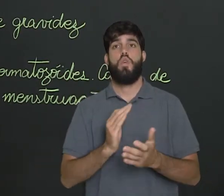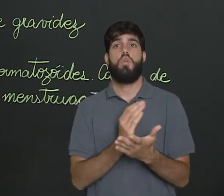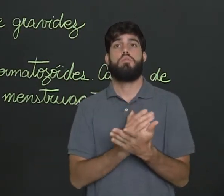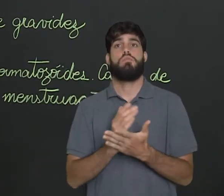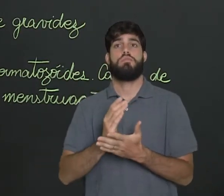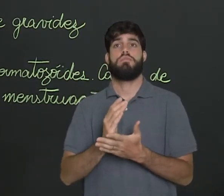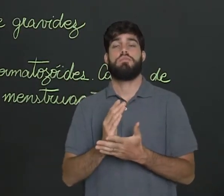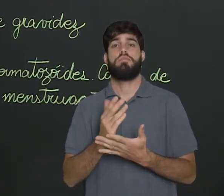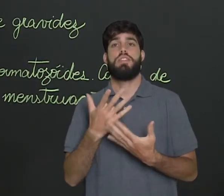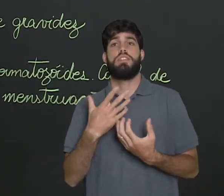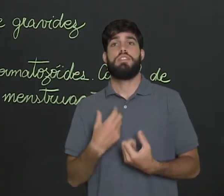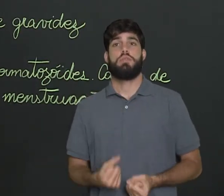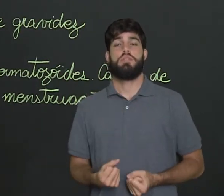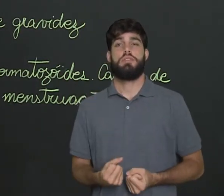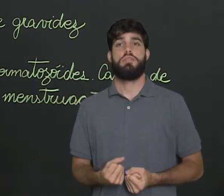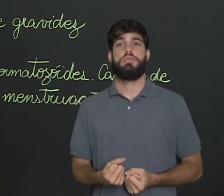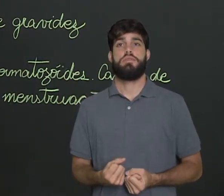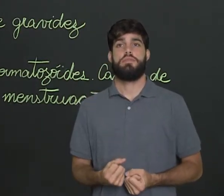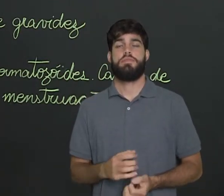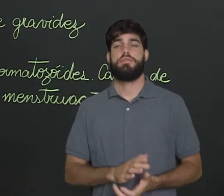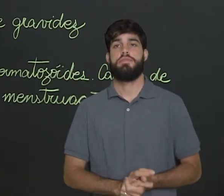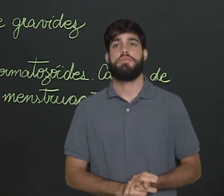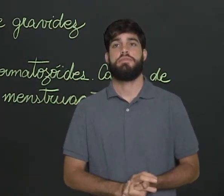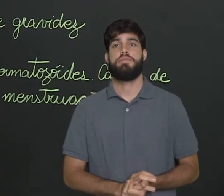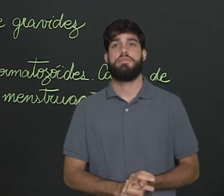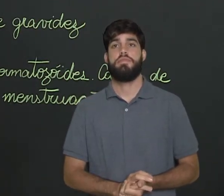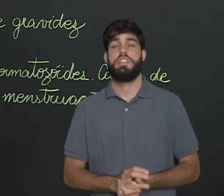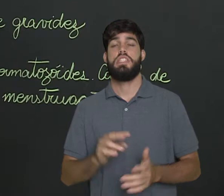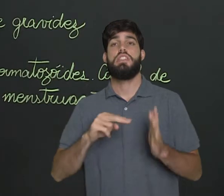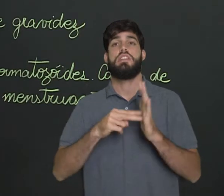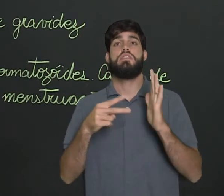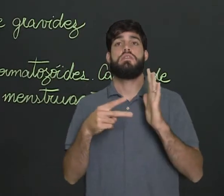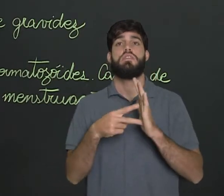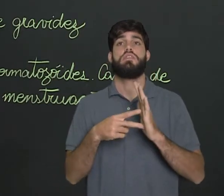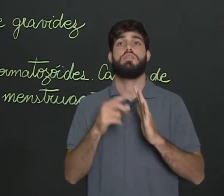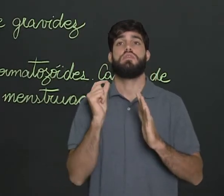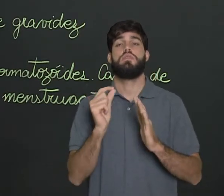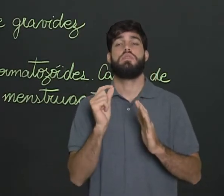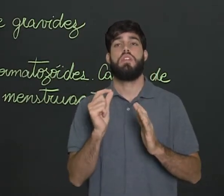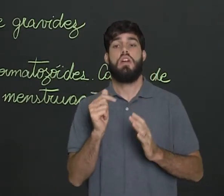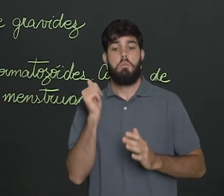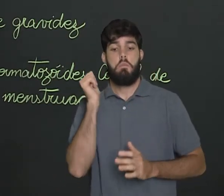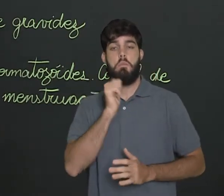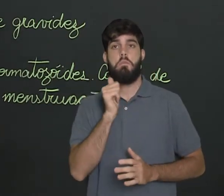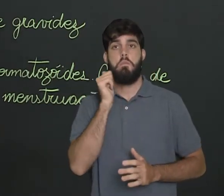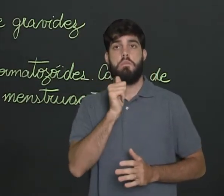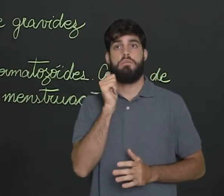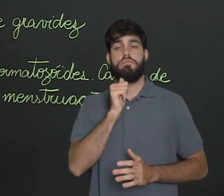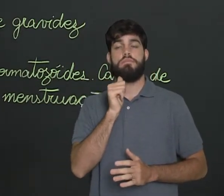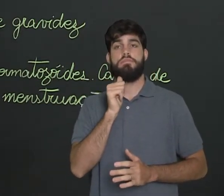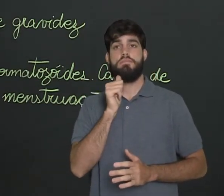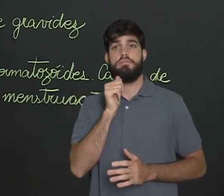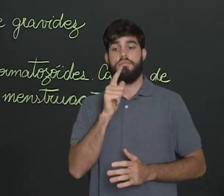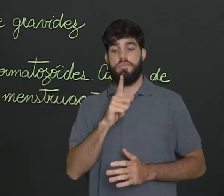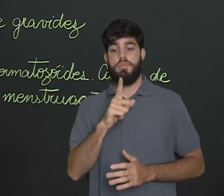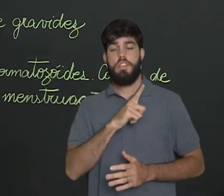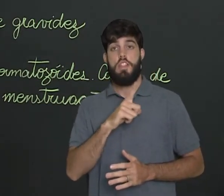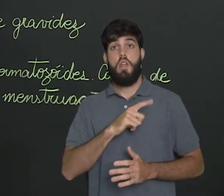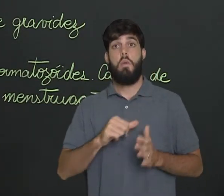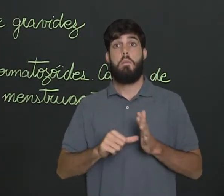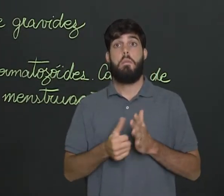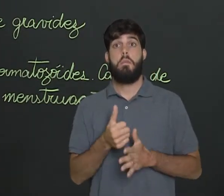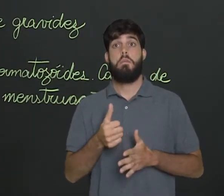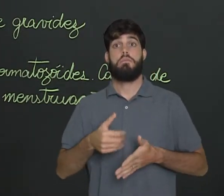se preparar para receber um embrião. Significa que essa menina, tendo a sua primeira menstruação,